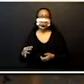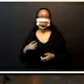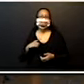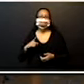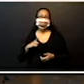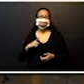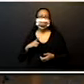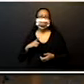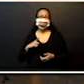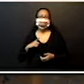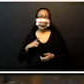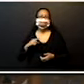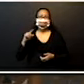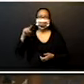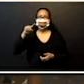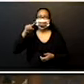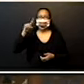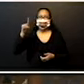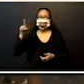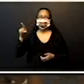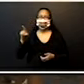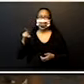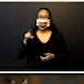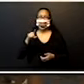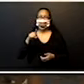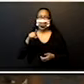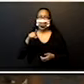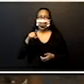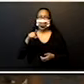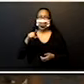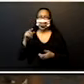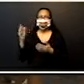Eu vou circular uma,